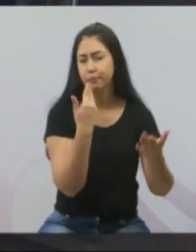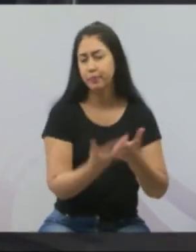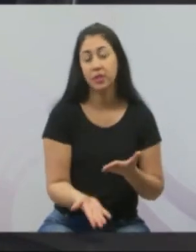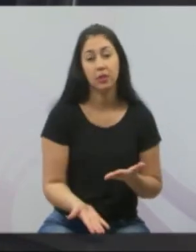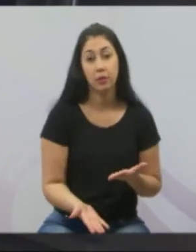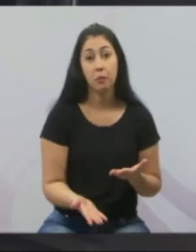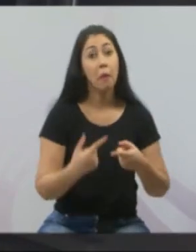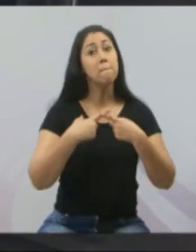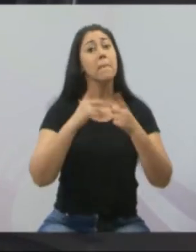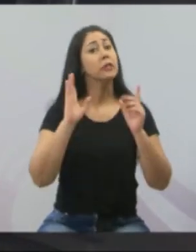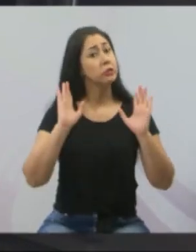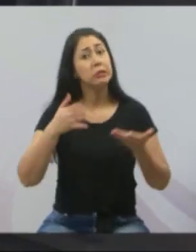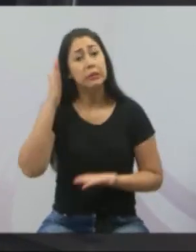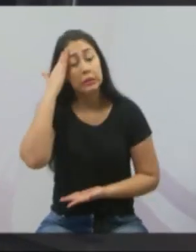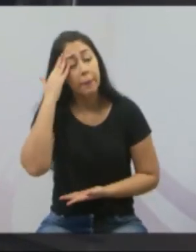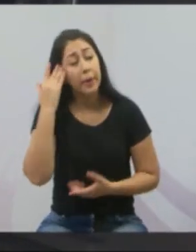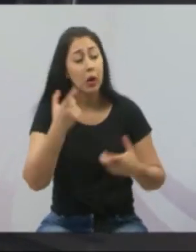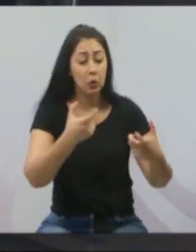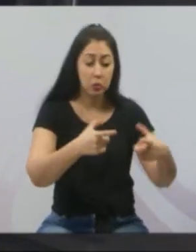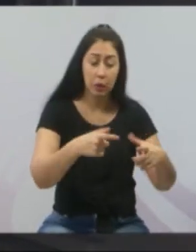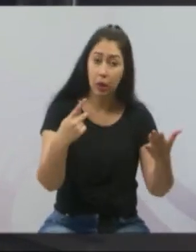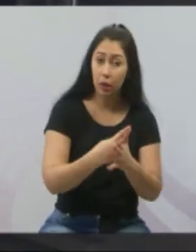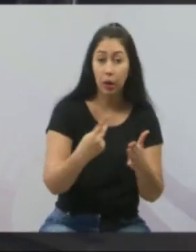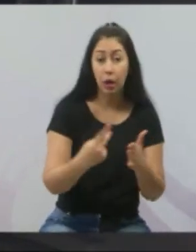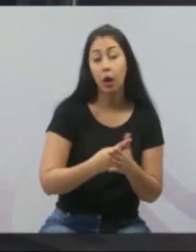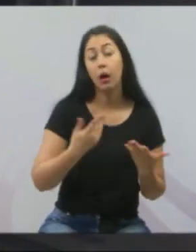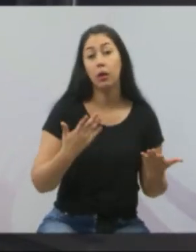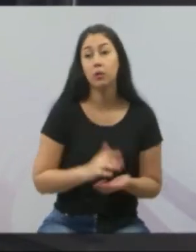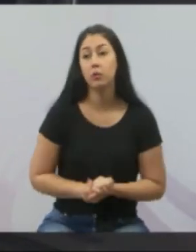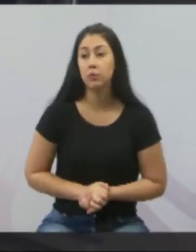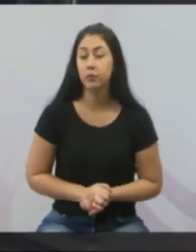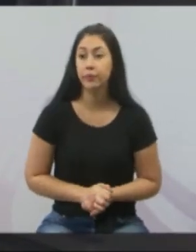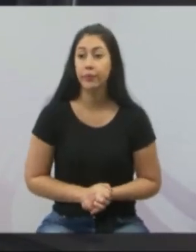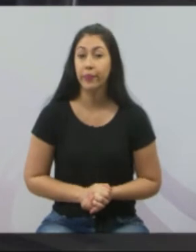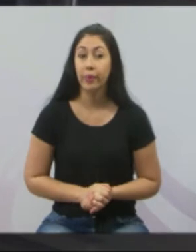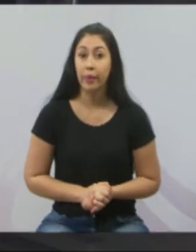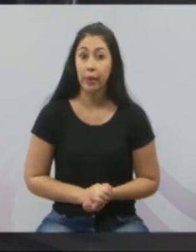da Emerson, ali no Jardim Califórnia.